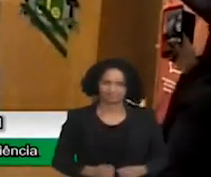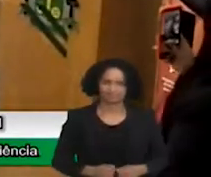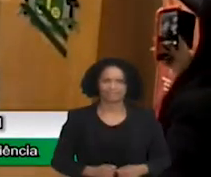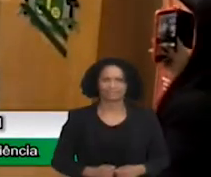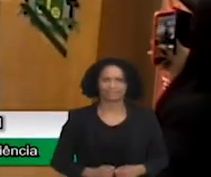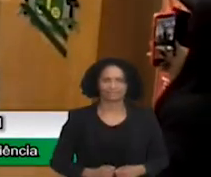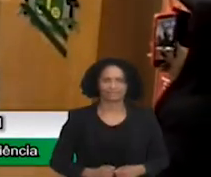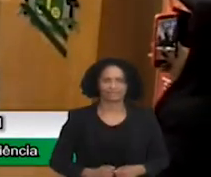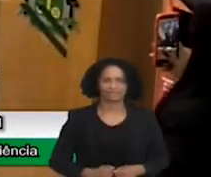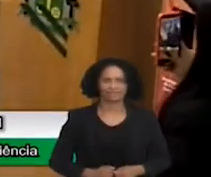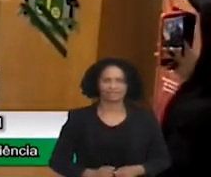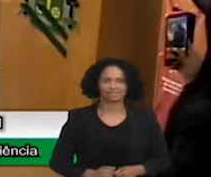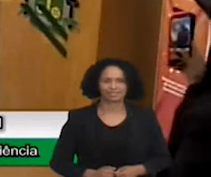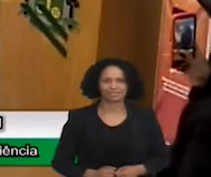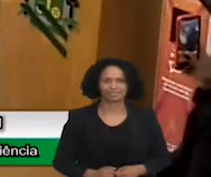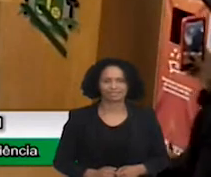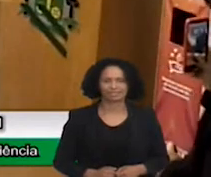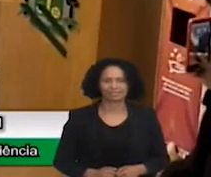Obrigado.